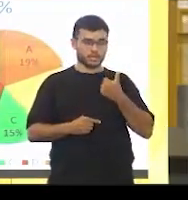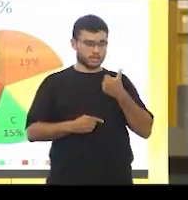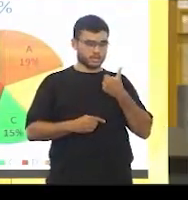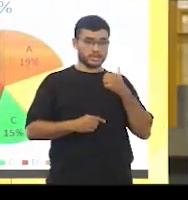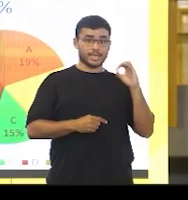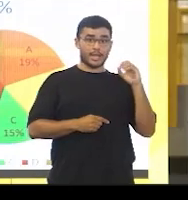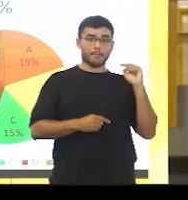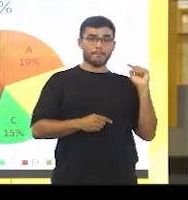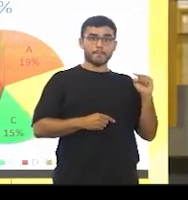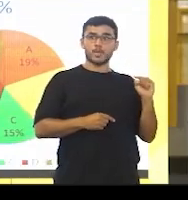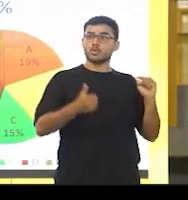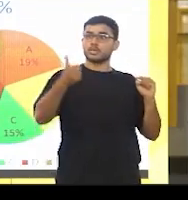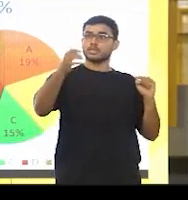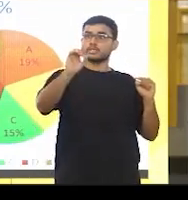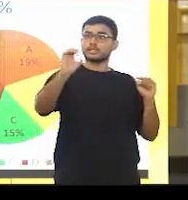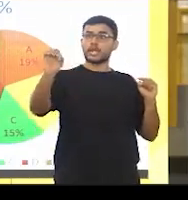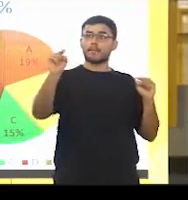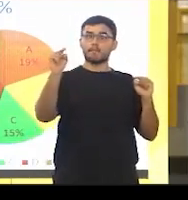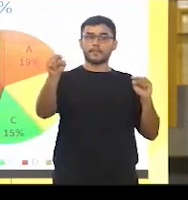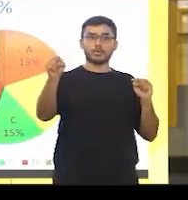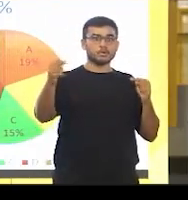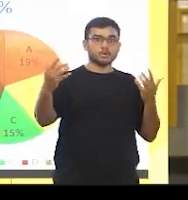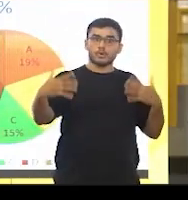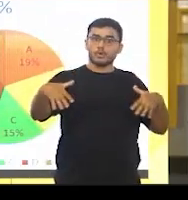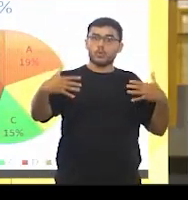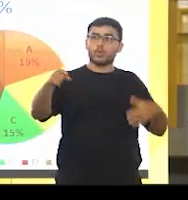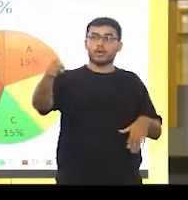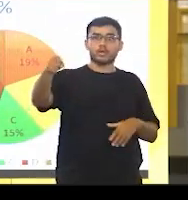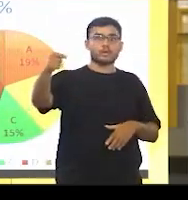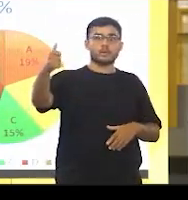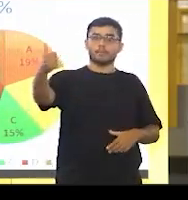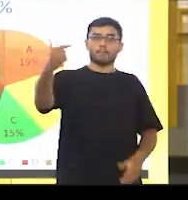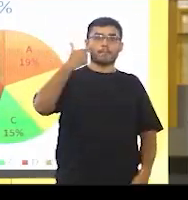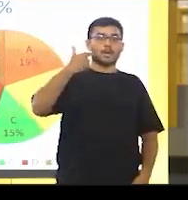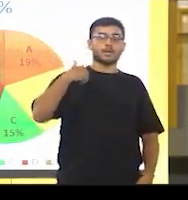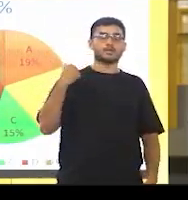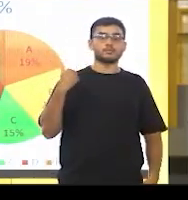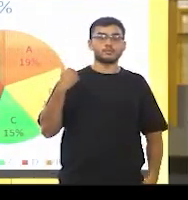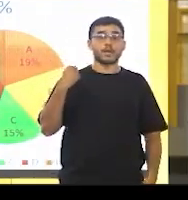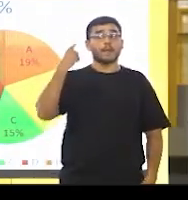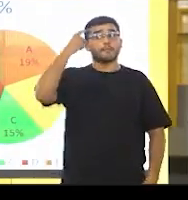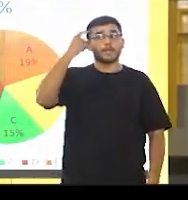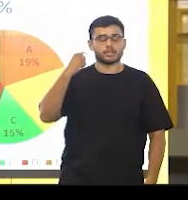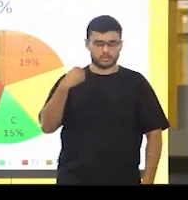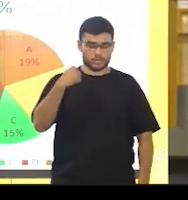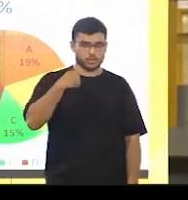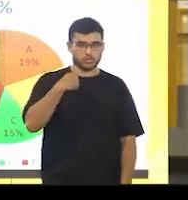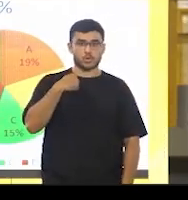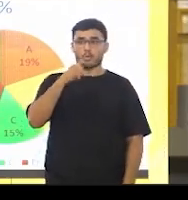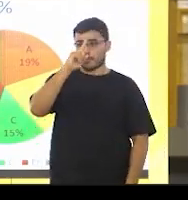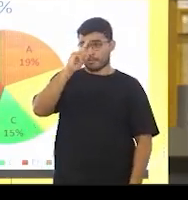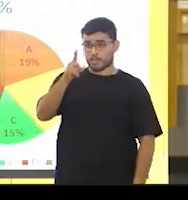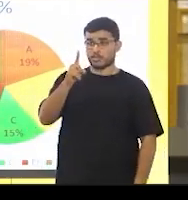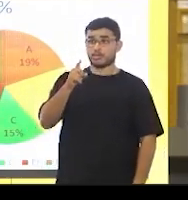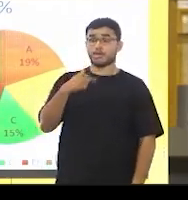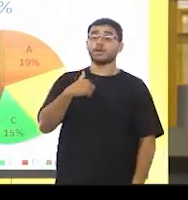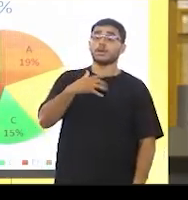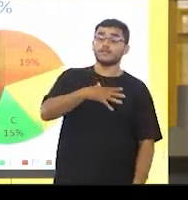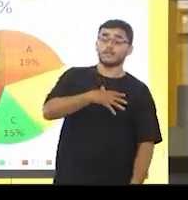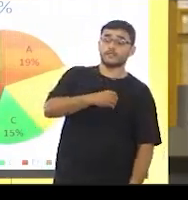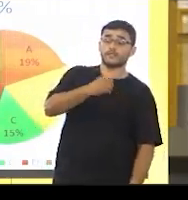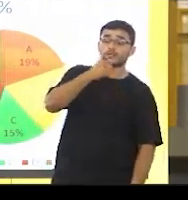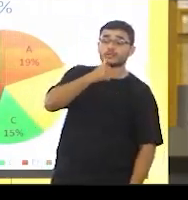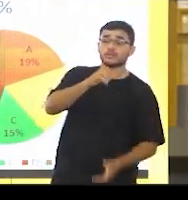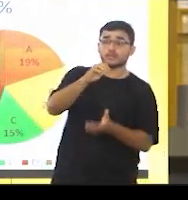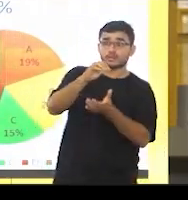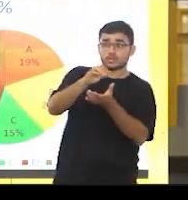casar com uma filha sua. E a partir de então, sabe o que é que vai acontecer? Você vai ficar comandando aqui a região, mas vai